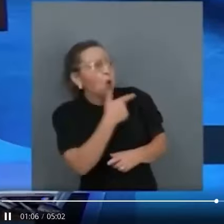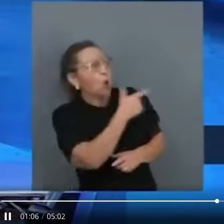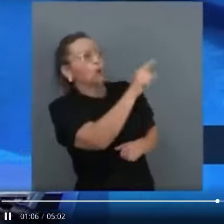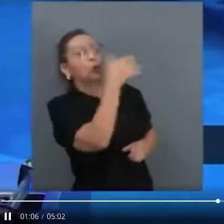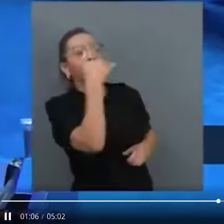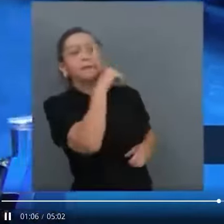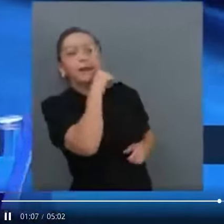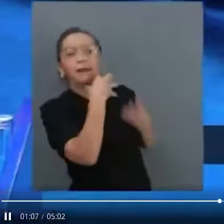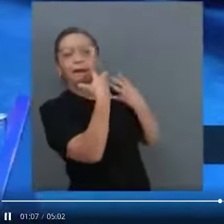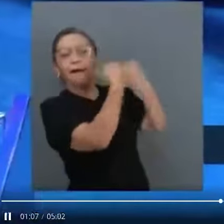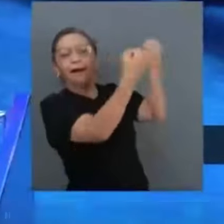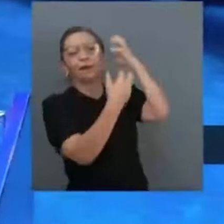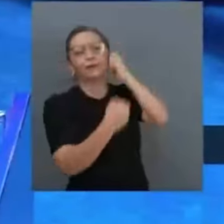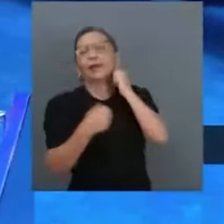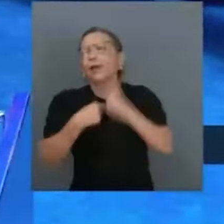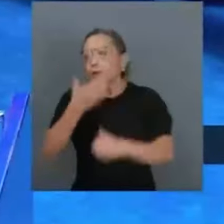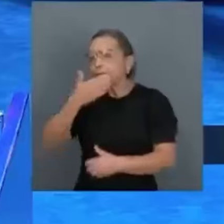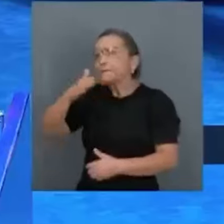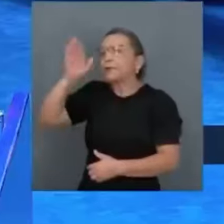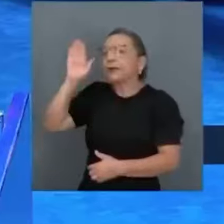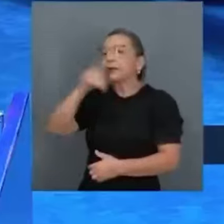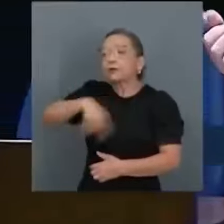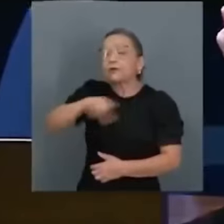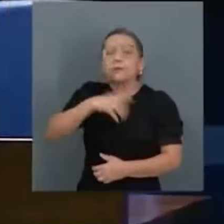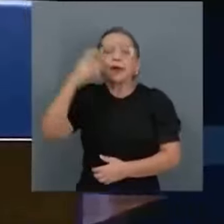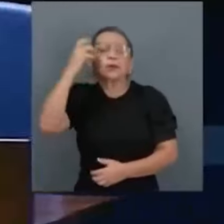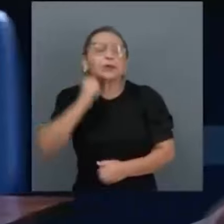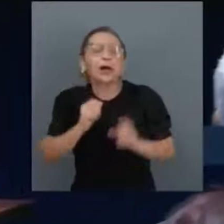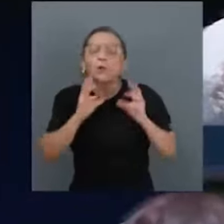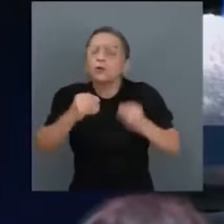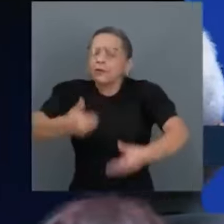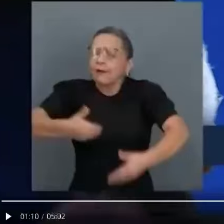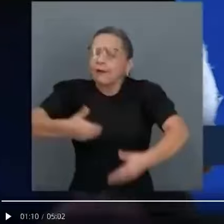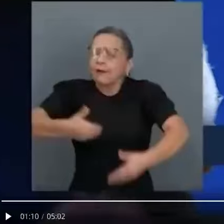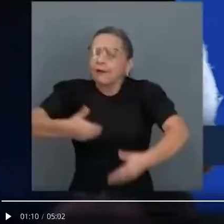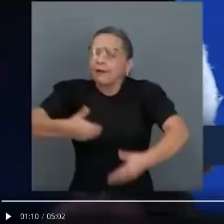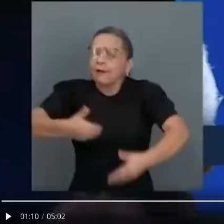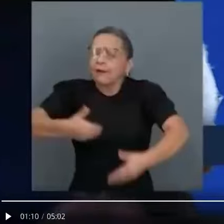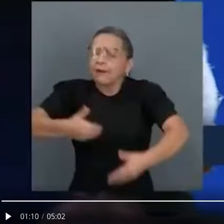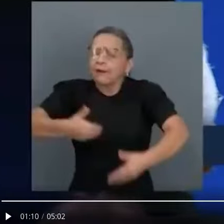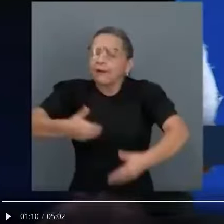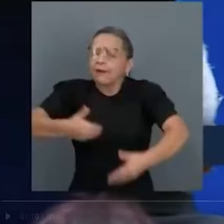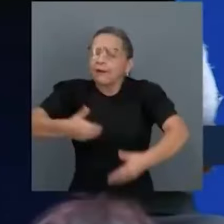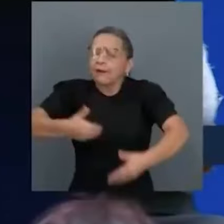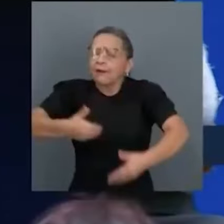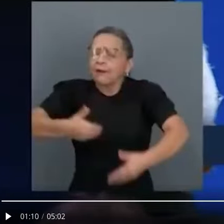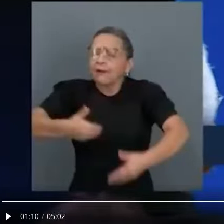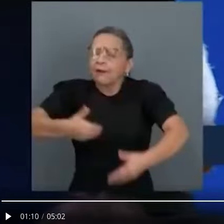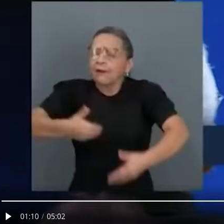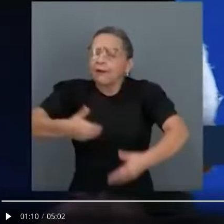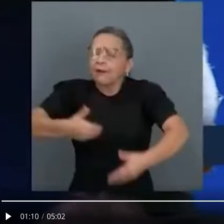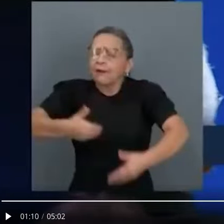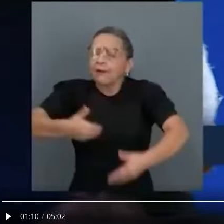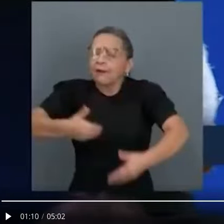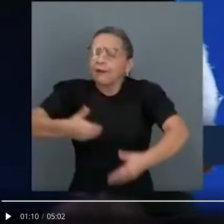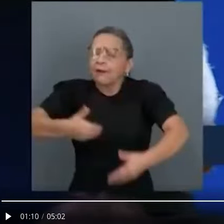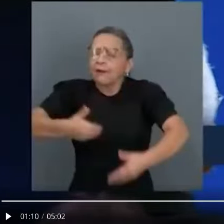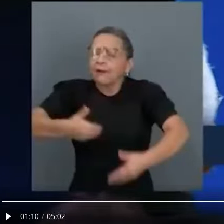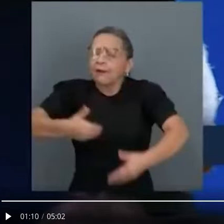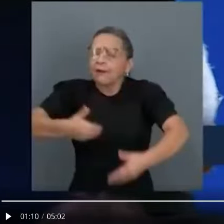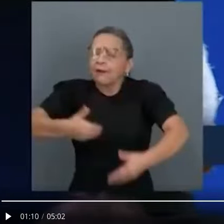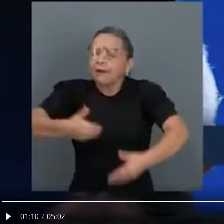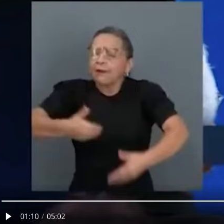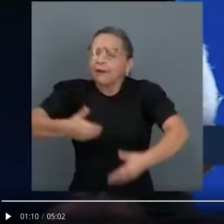Eu prometo. Eles me adotarão com muita alegria. Eu prometo. O feto. O feto está